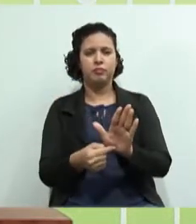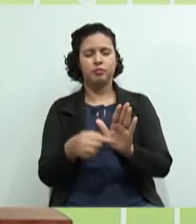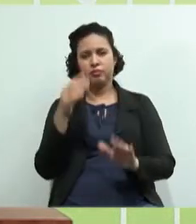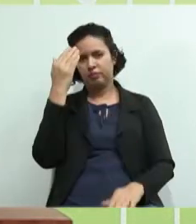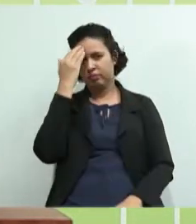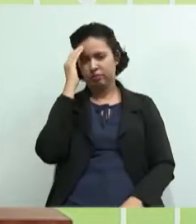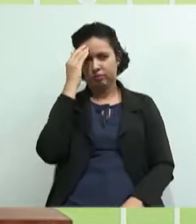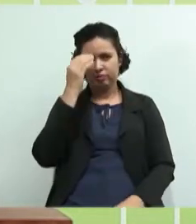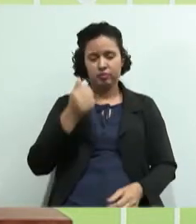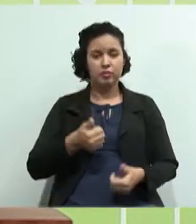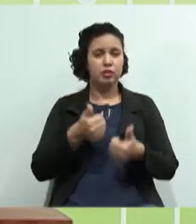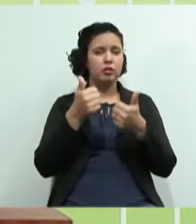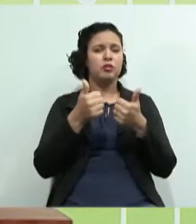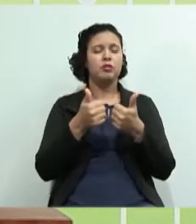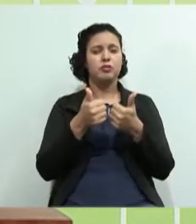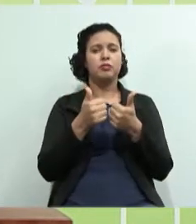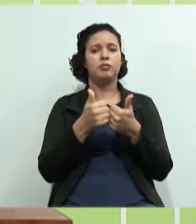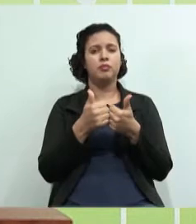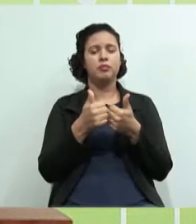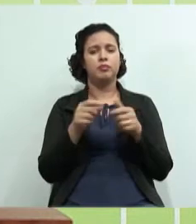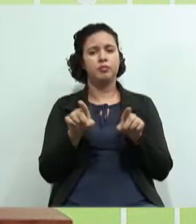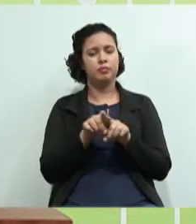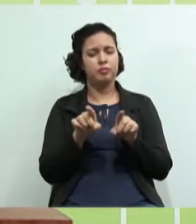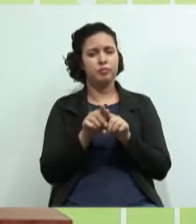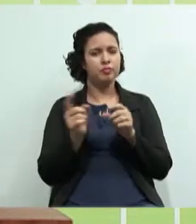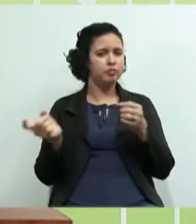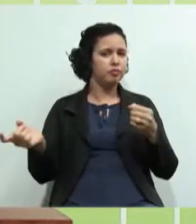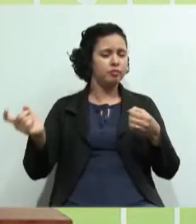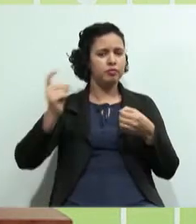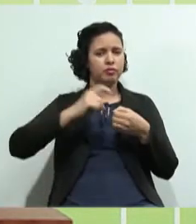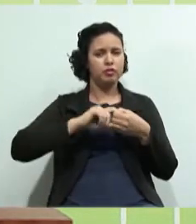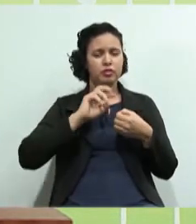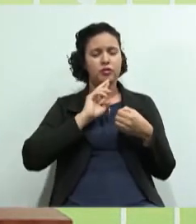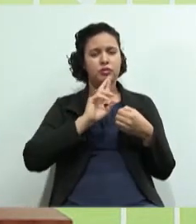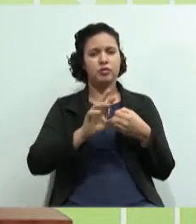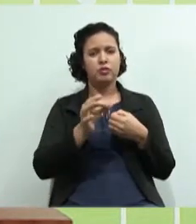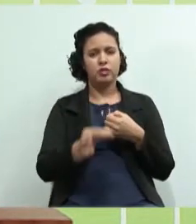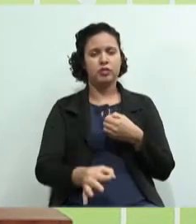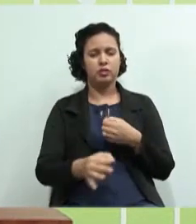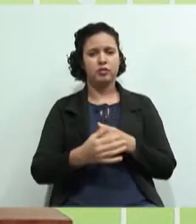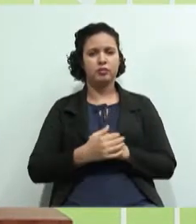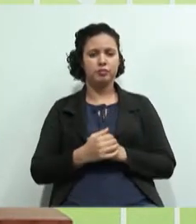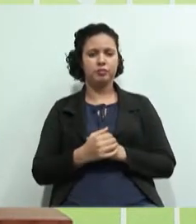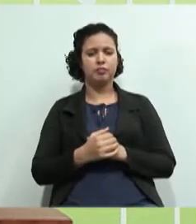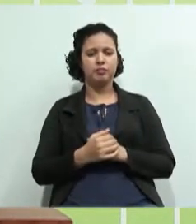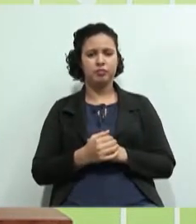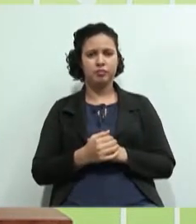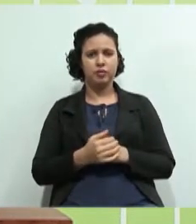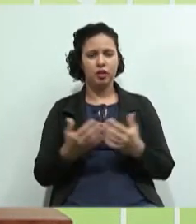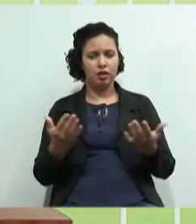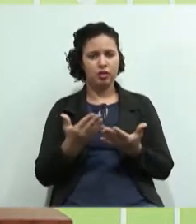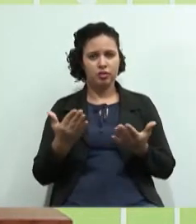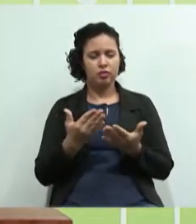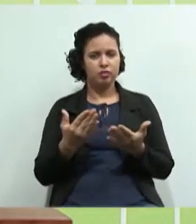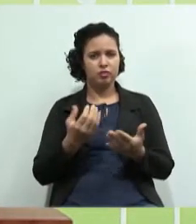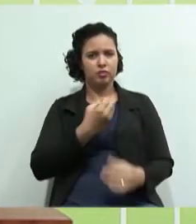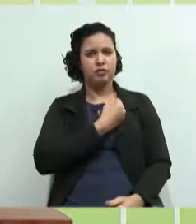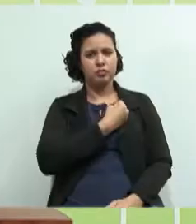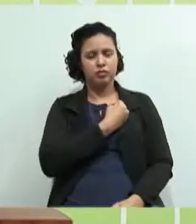entendendo da melhor forma e, é claro, estão nos devolvendo em forma de resposta correta. Parabéns. Vamos para a questão número 4,